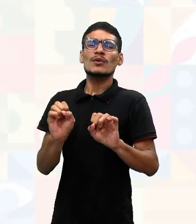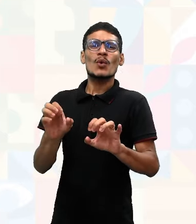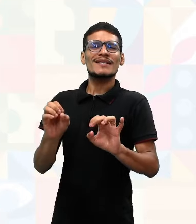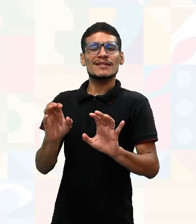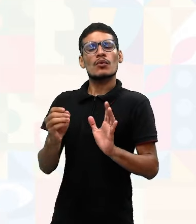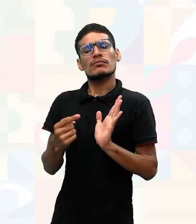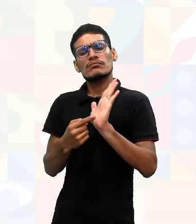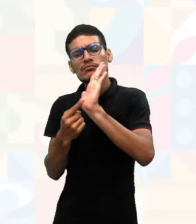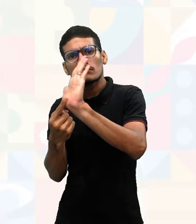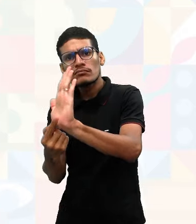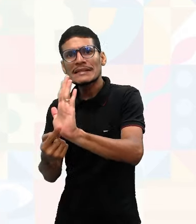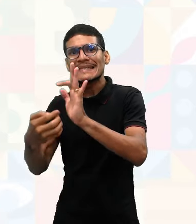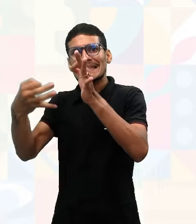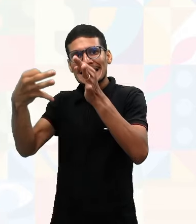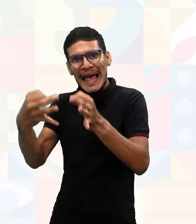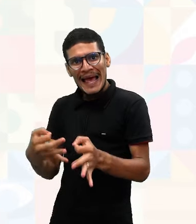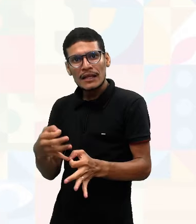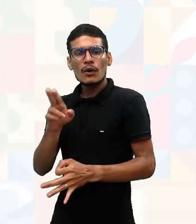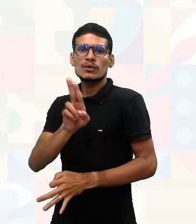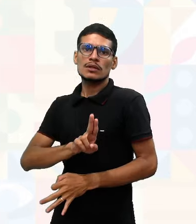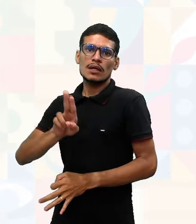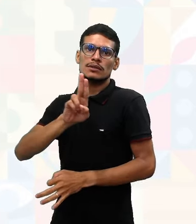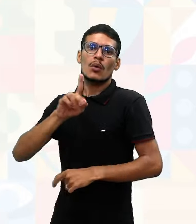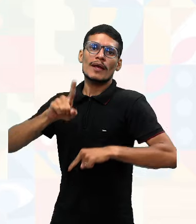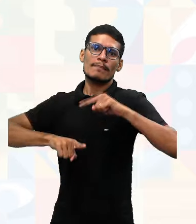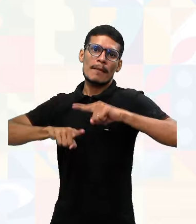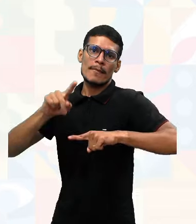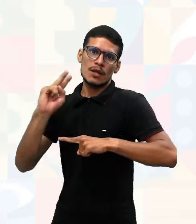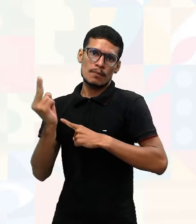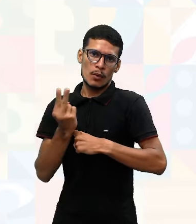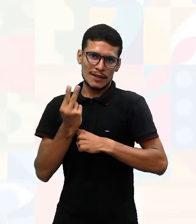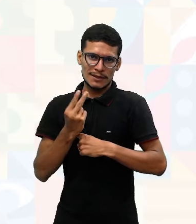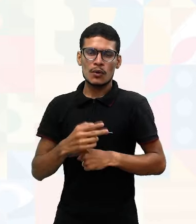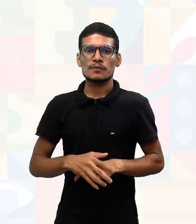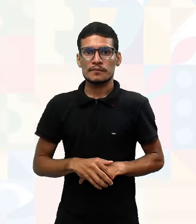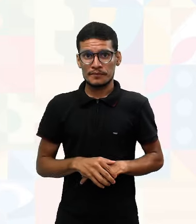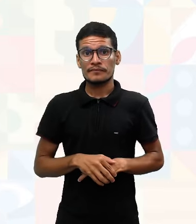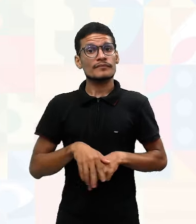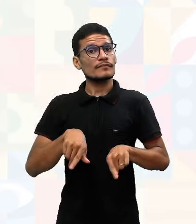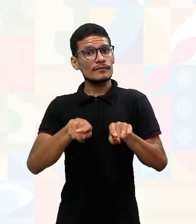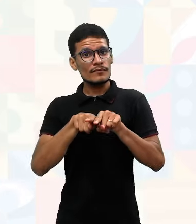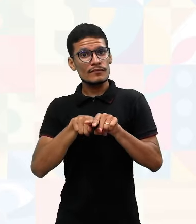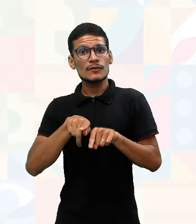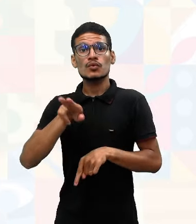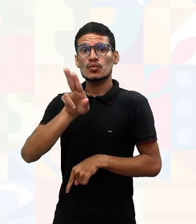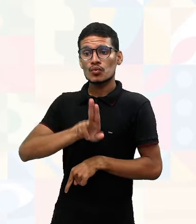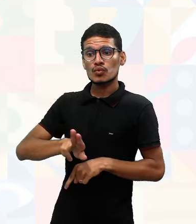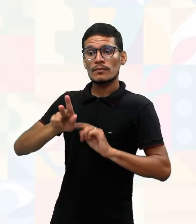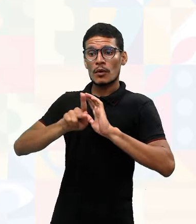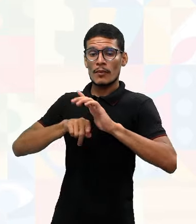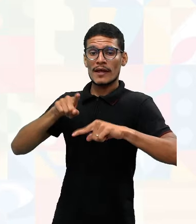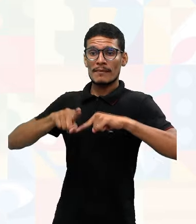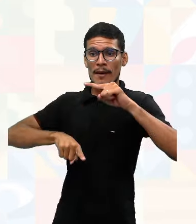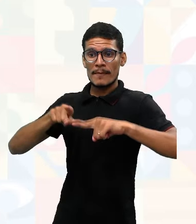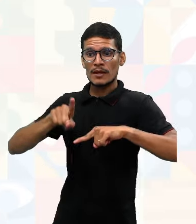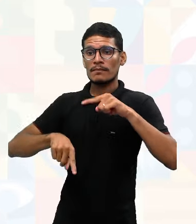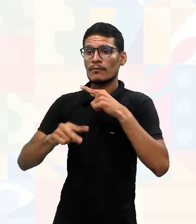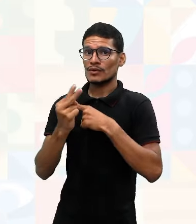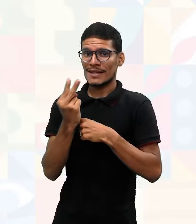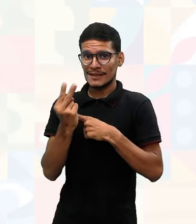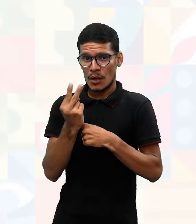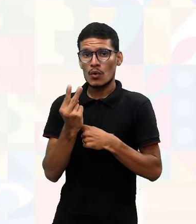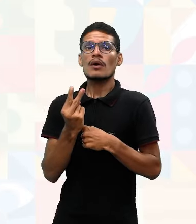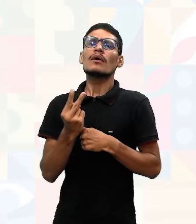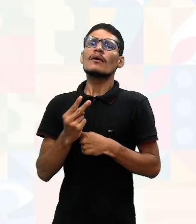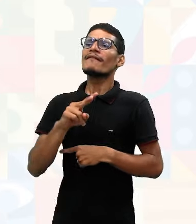sensibilização para a correta utilização dos equipamentos de proteção. Através do uso dos equipamentos de proteção, que